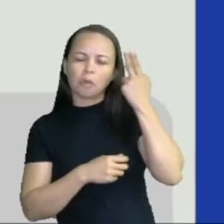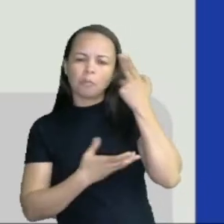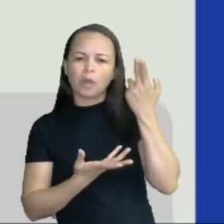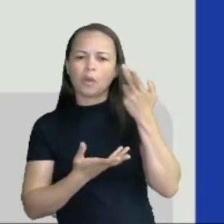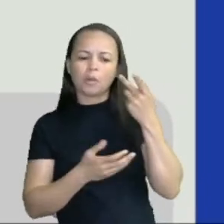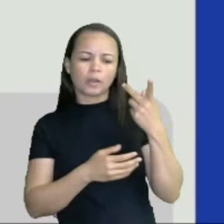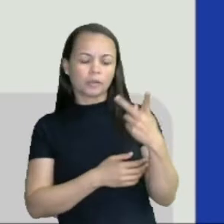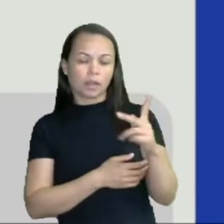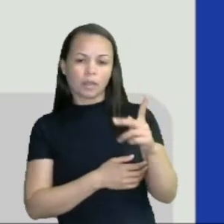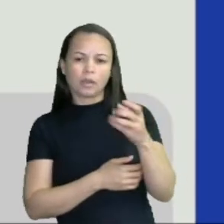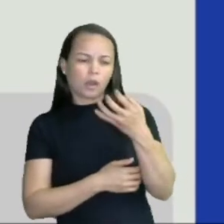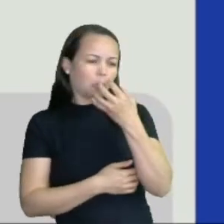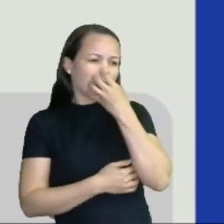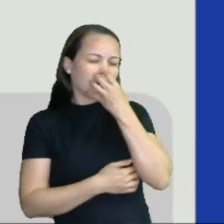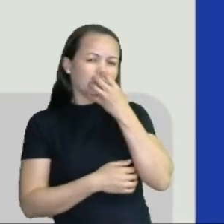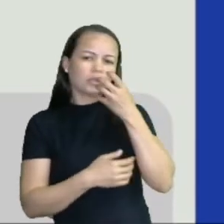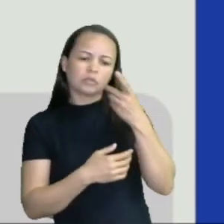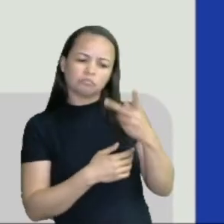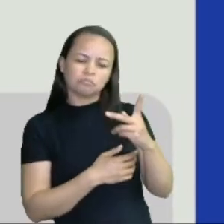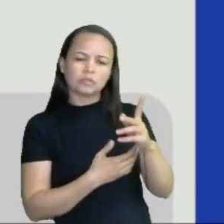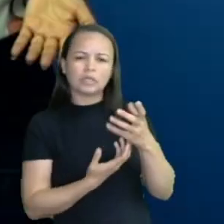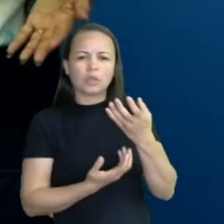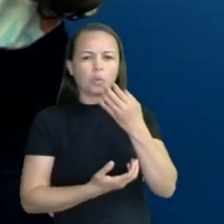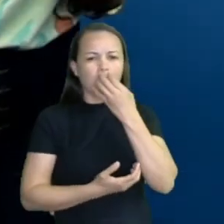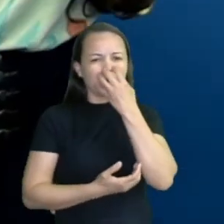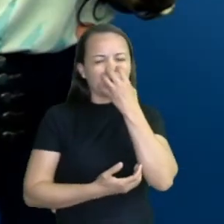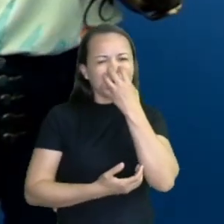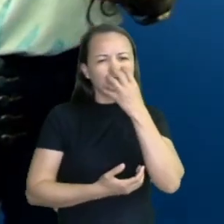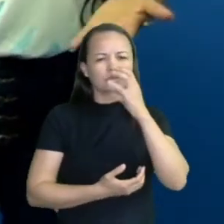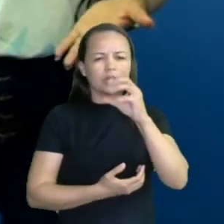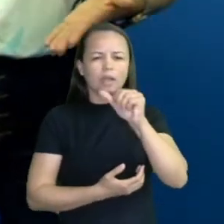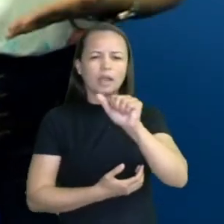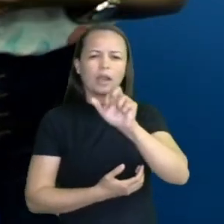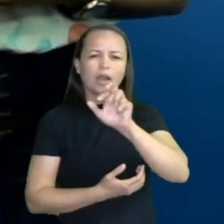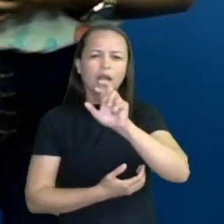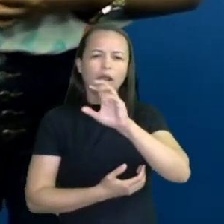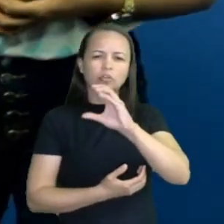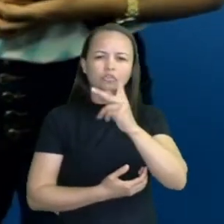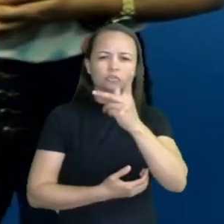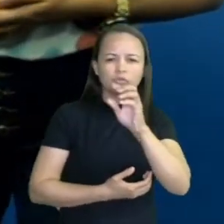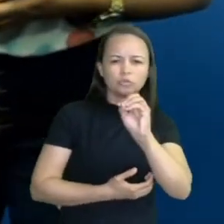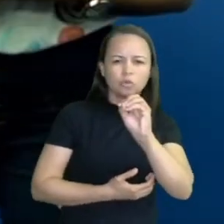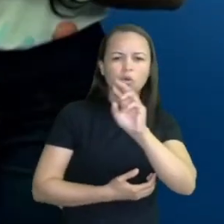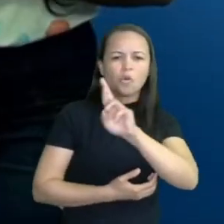esse animal, o animal dessa espécie. Então, cachorro, existem vários cachorros,